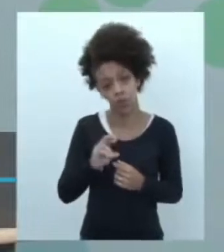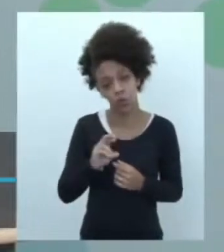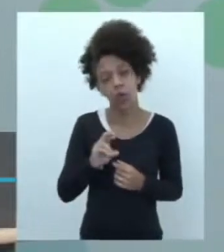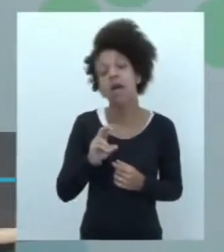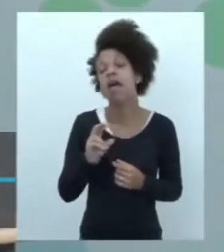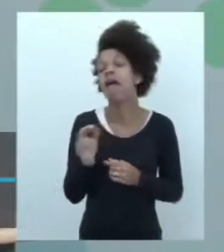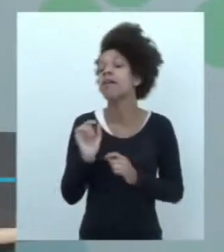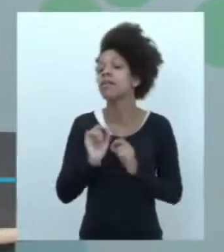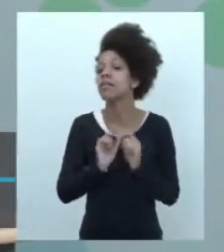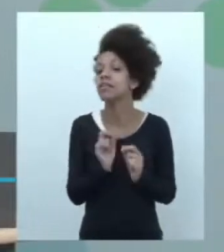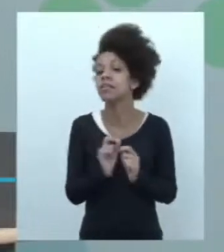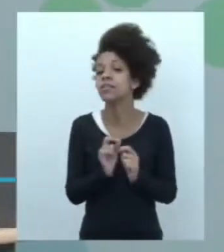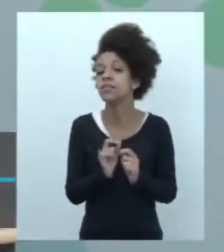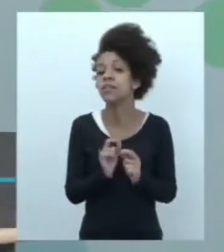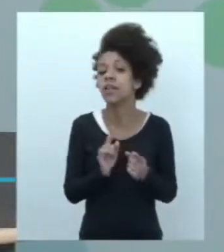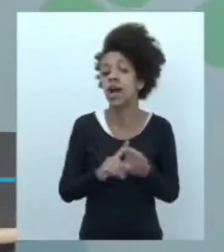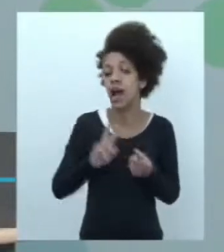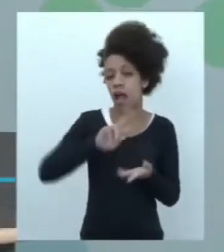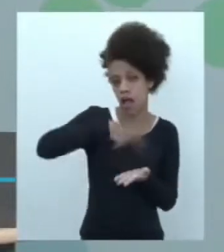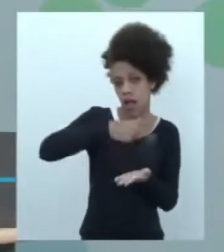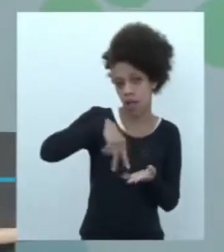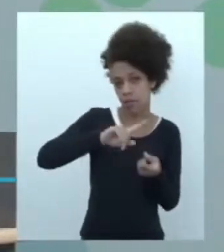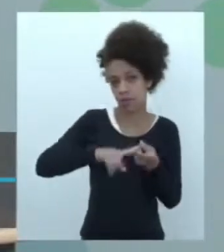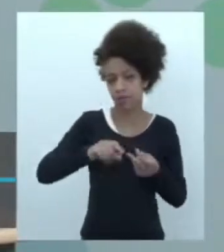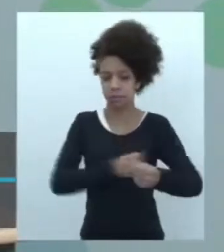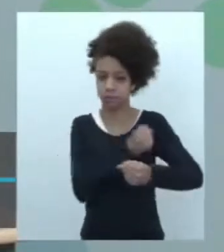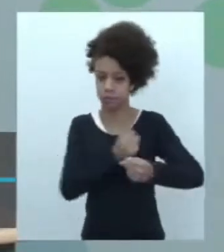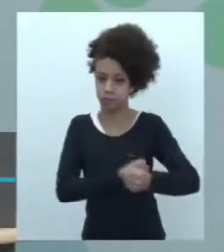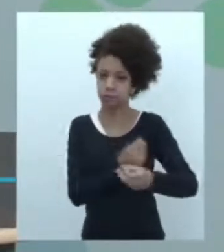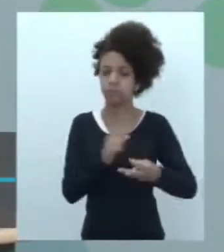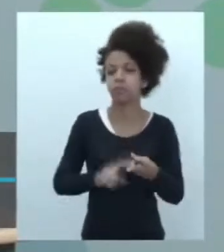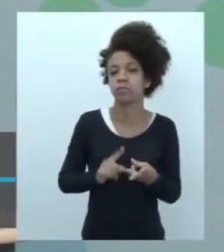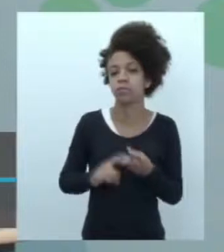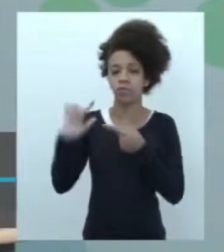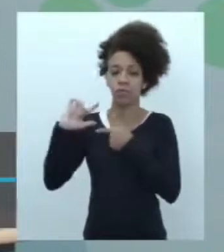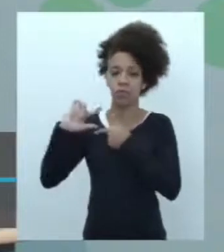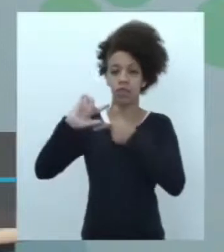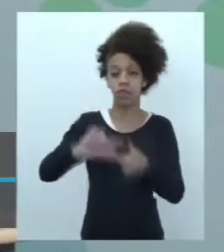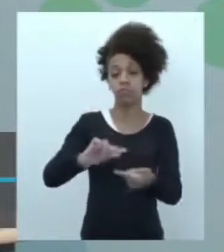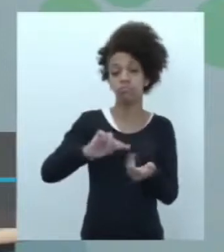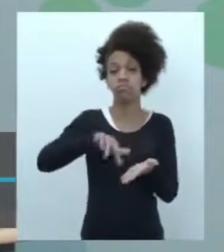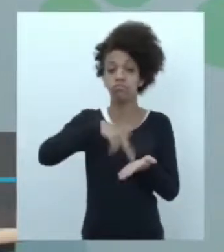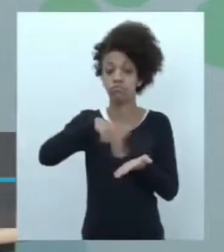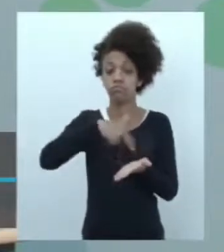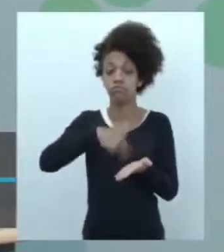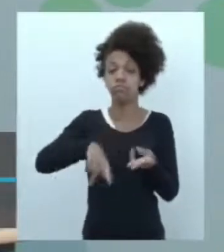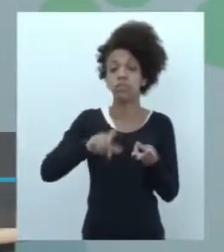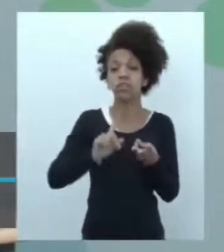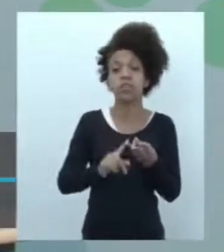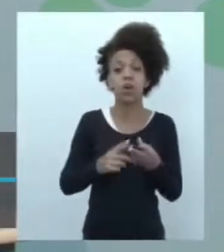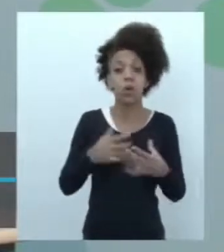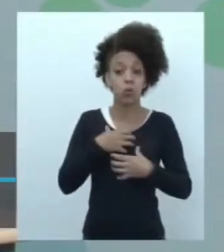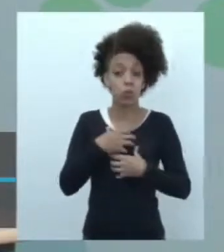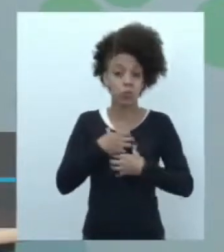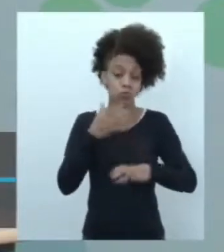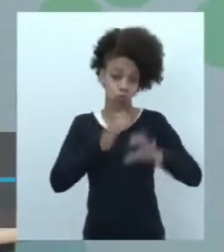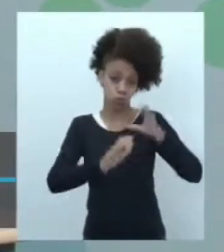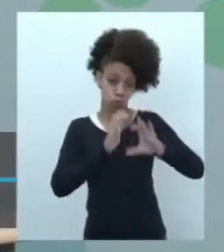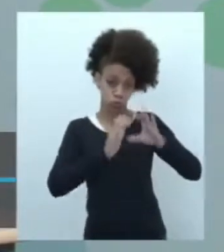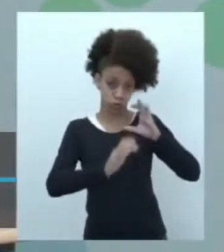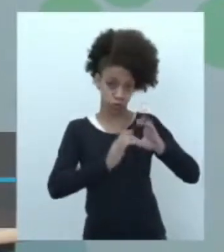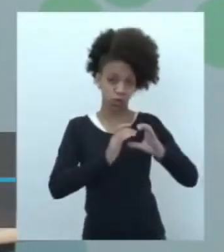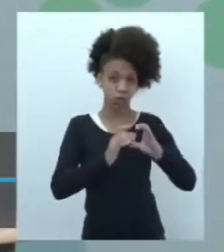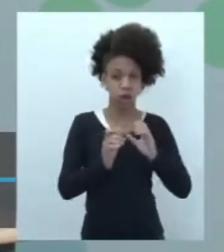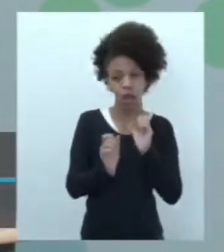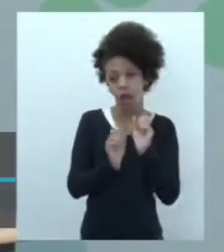que colocou que nós temos a capoeira, culinária, tradições, danças e a forma de se comunicar, que nós temos